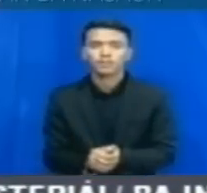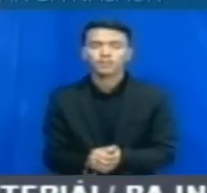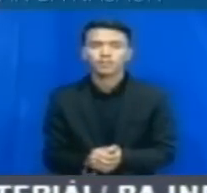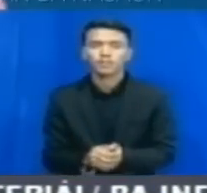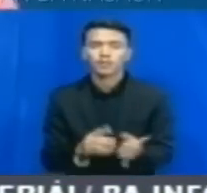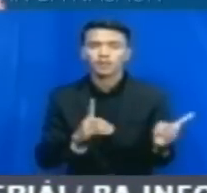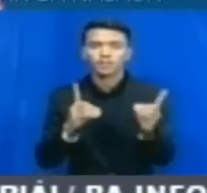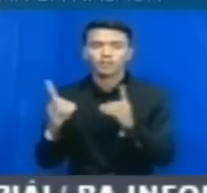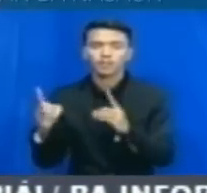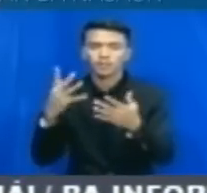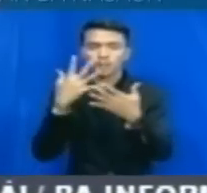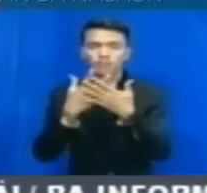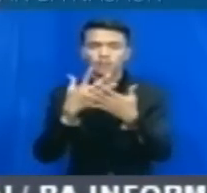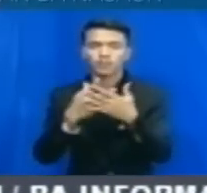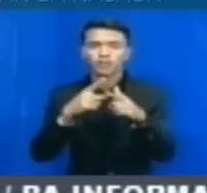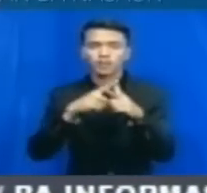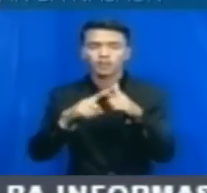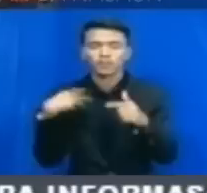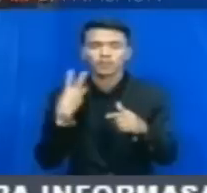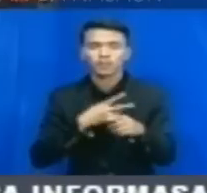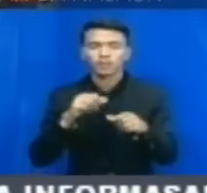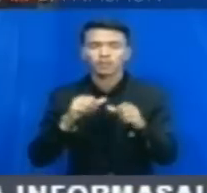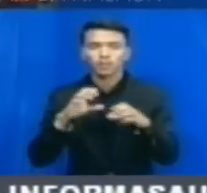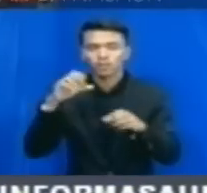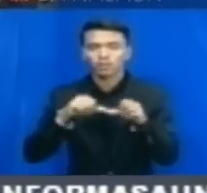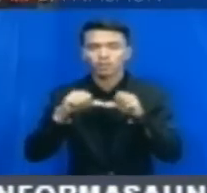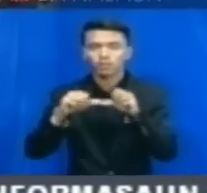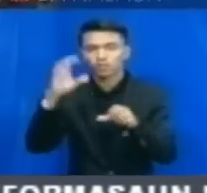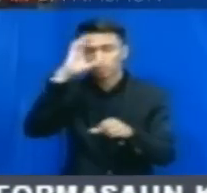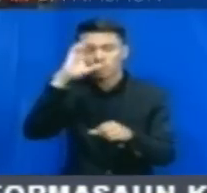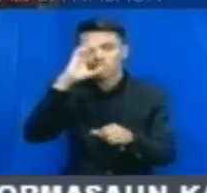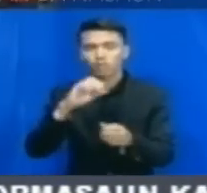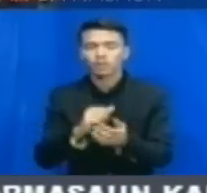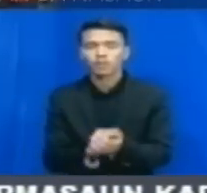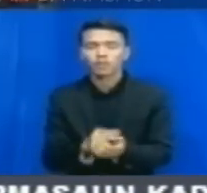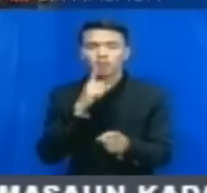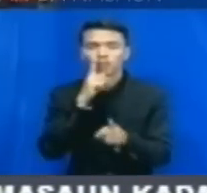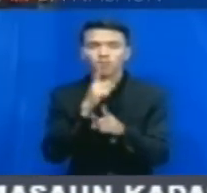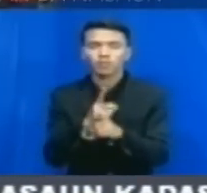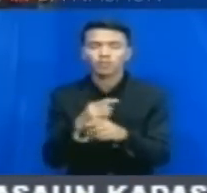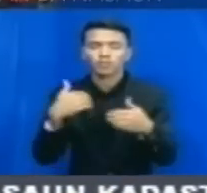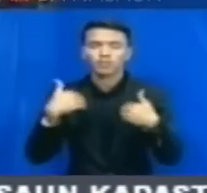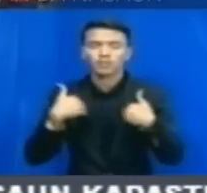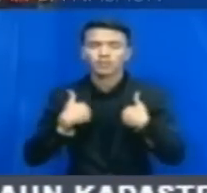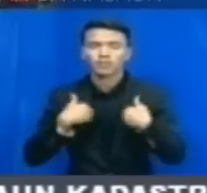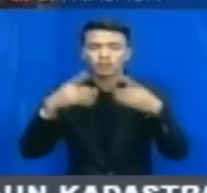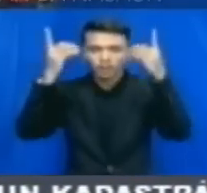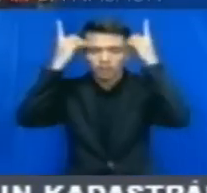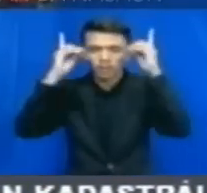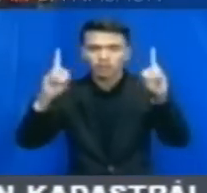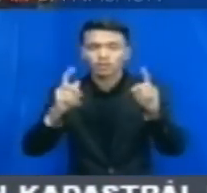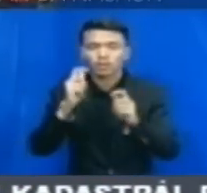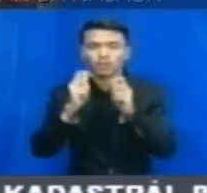pena preventiva depois maka ita kontinua buka provas. Ita nene. Los duni kata ke decision tribunal